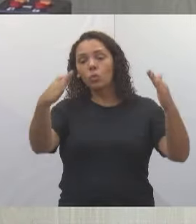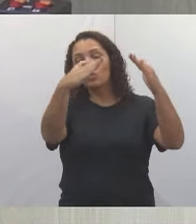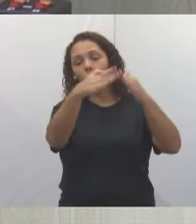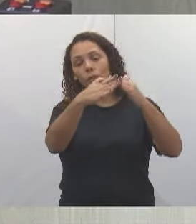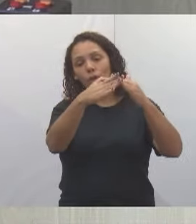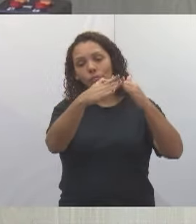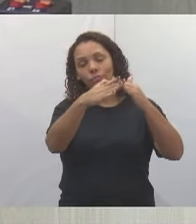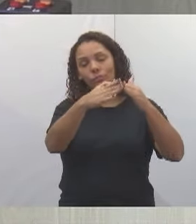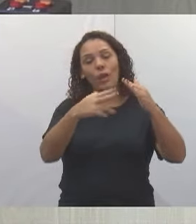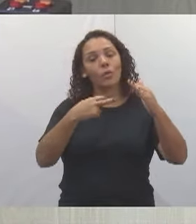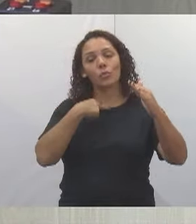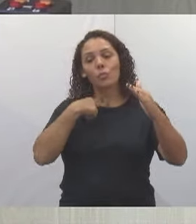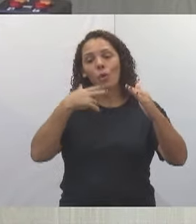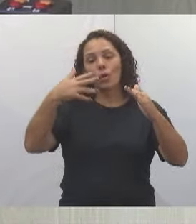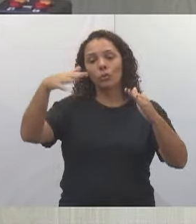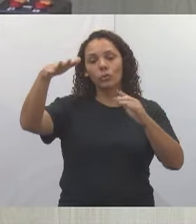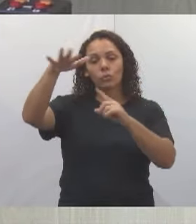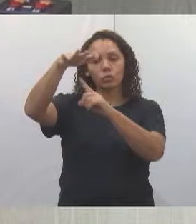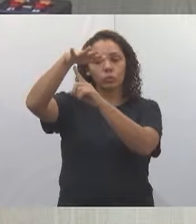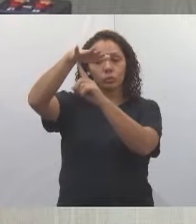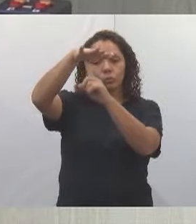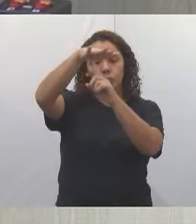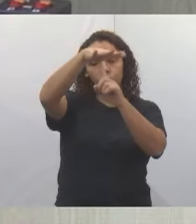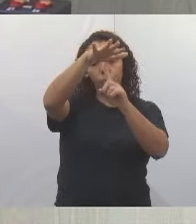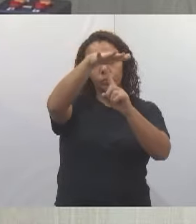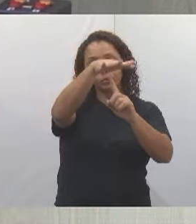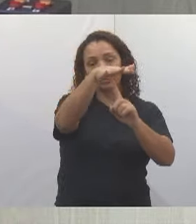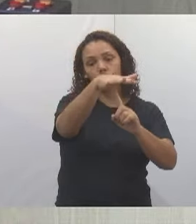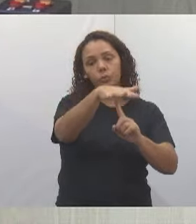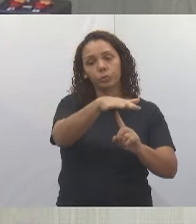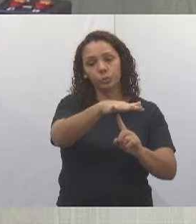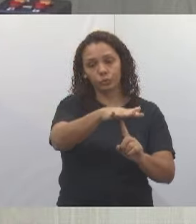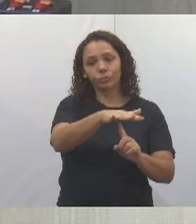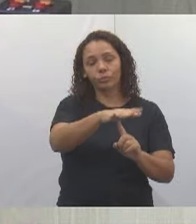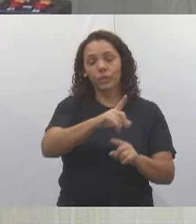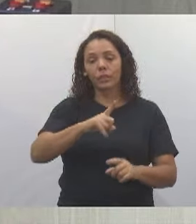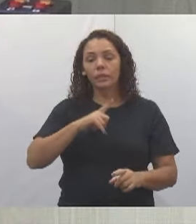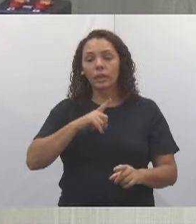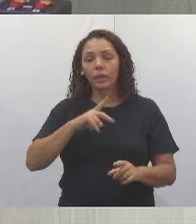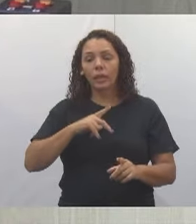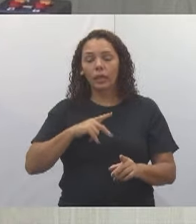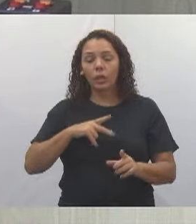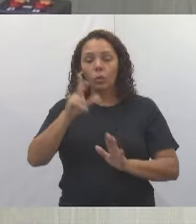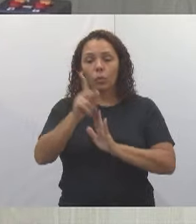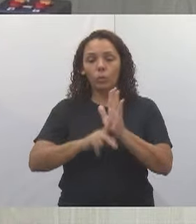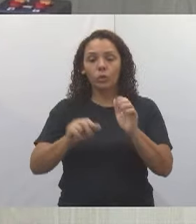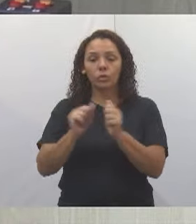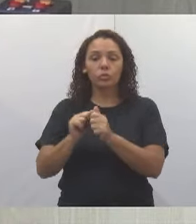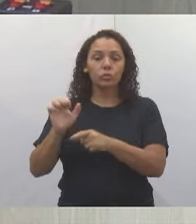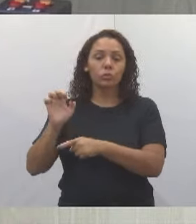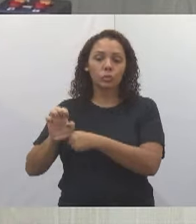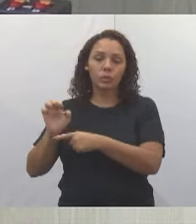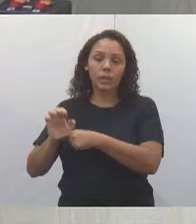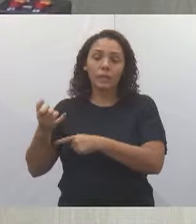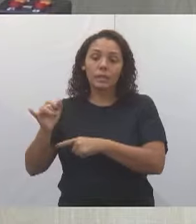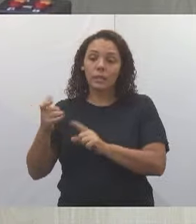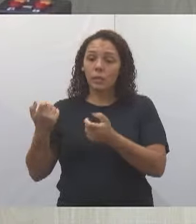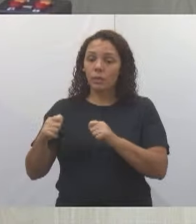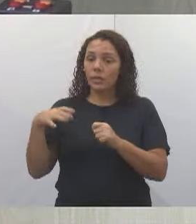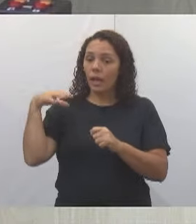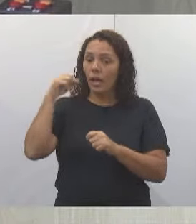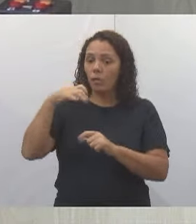inviabilizar. Existe um projeto em parceria com o Estado em que a gente desce helicóptero ali se for necessário.